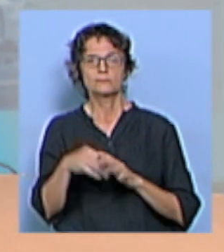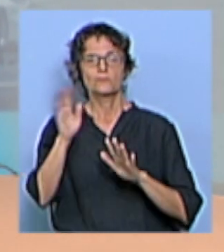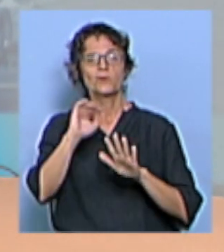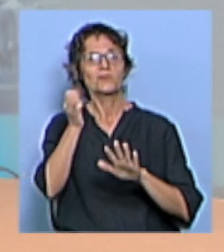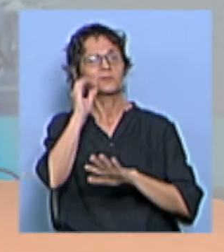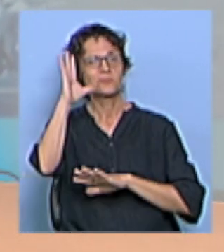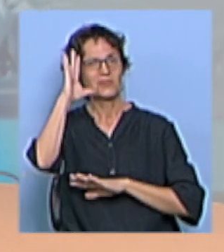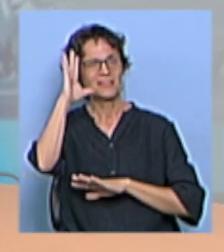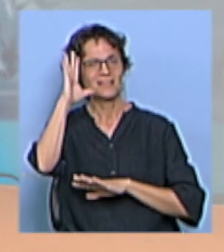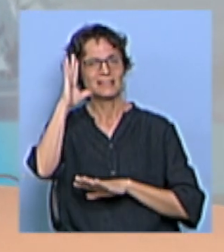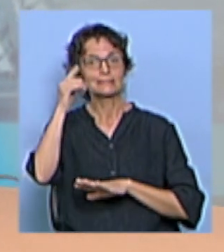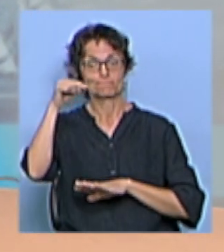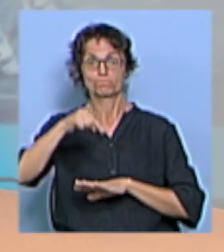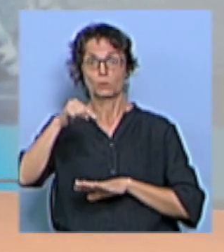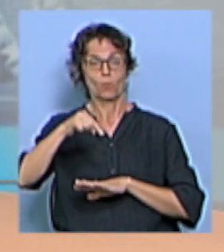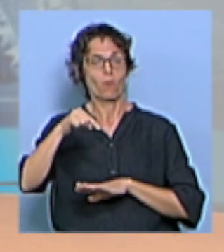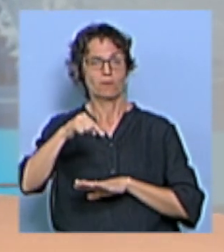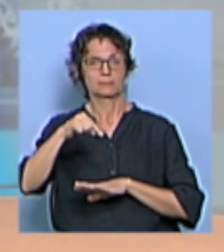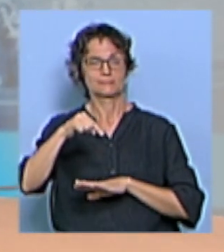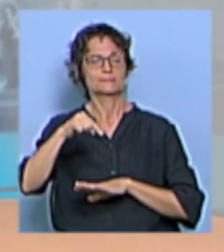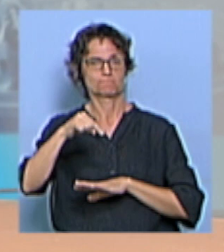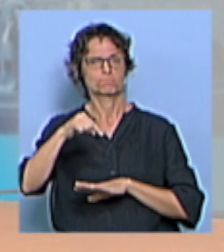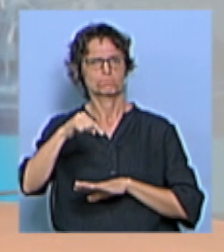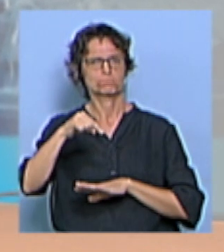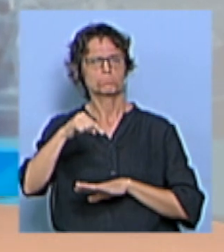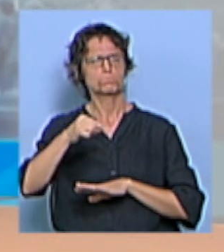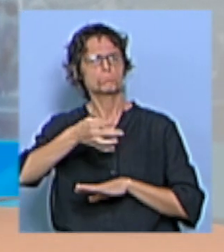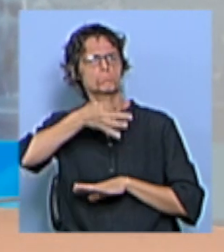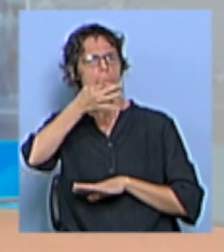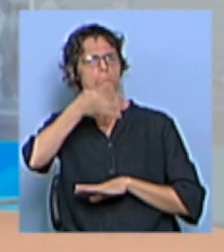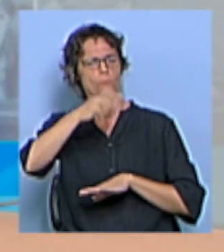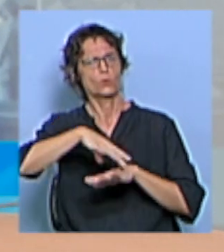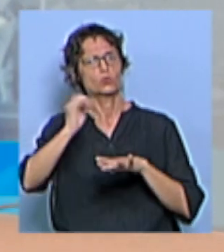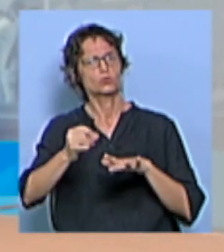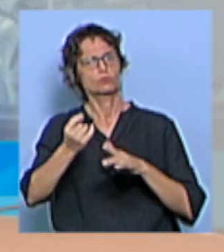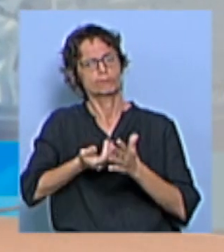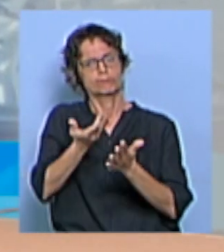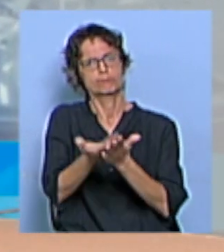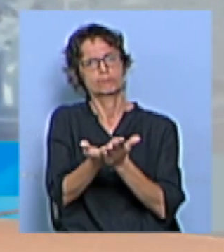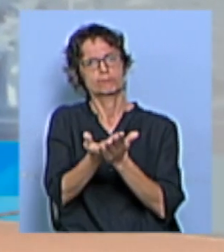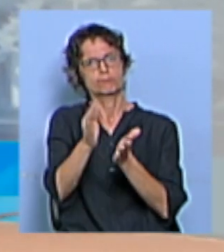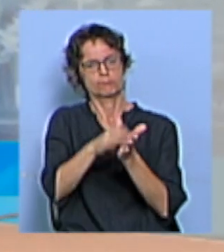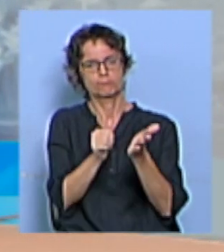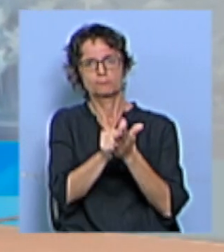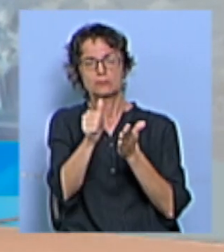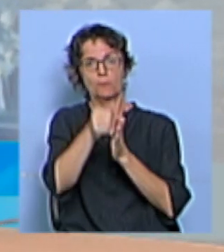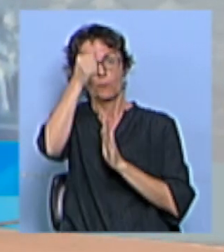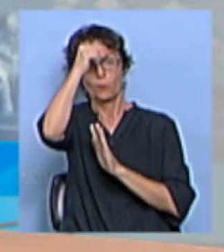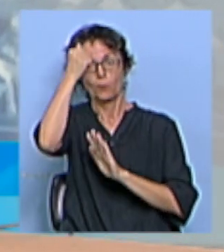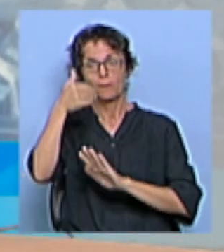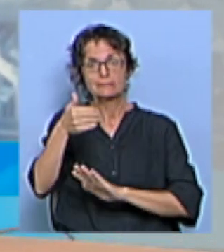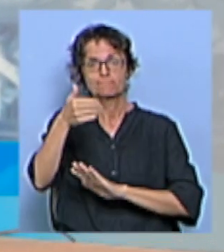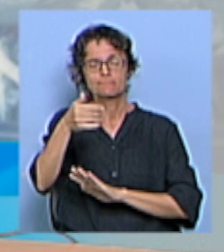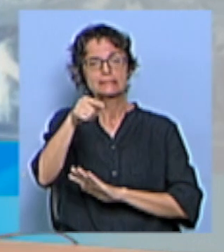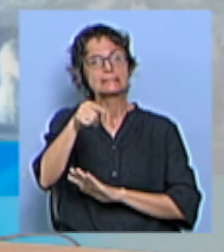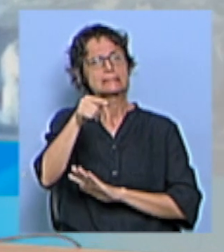Olá, muito boa tarde. Neste dia reservamos espaço para as propostas bíblicas do próximo domingo. É uma análise em que